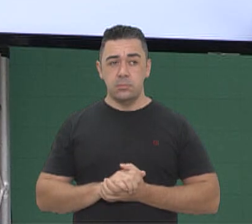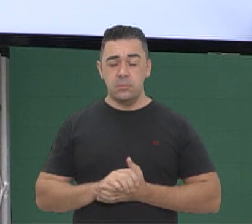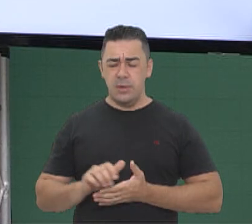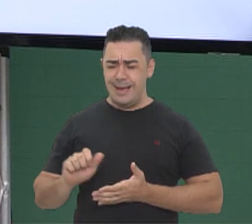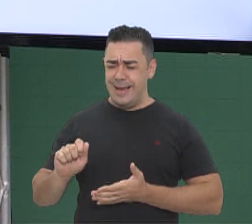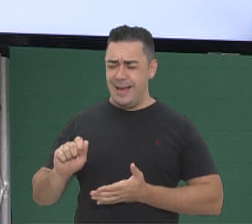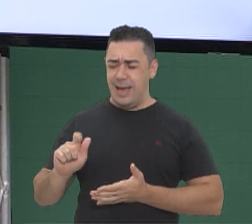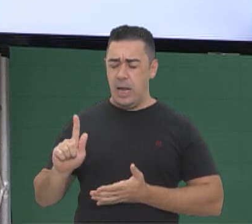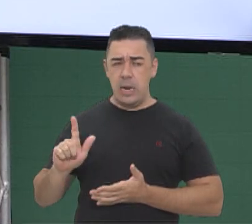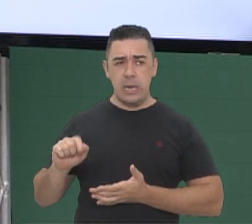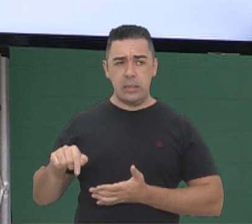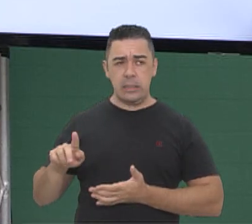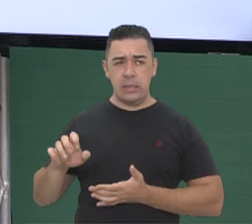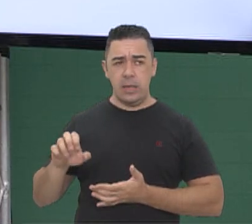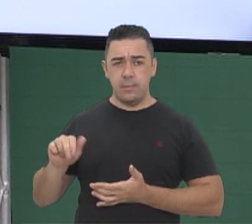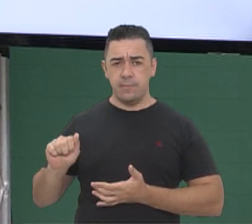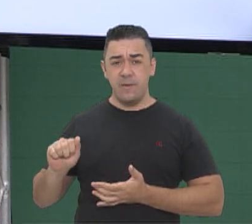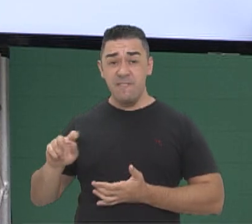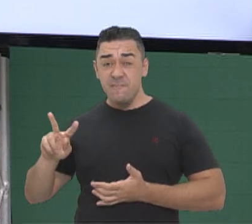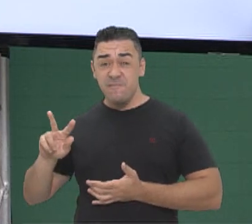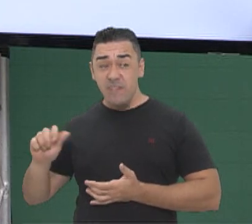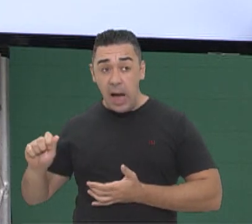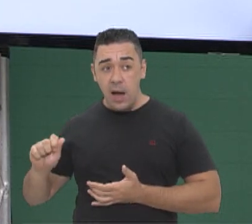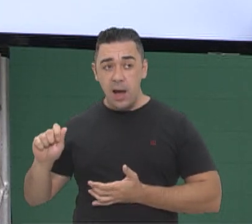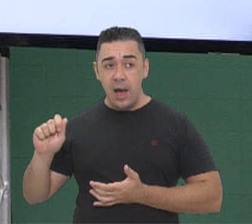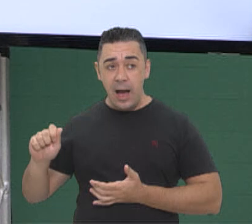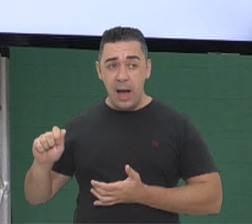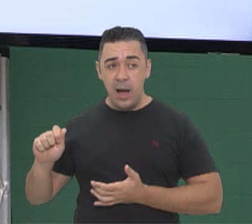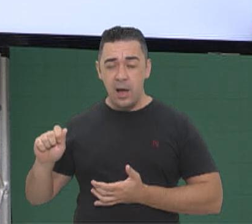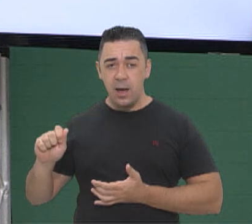Alguien nos va a gobernar,